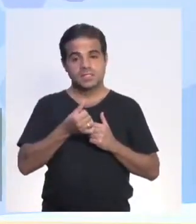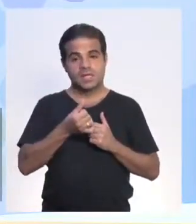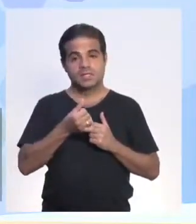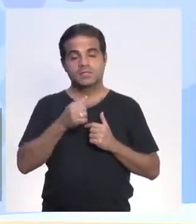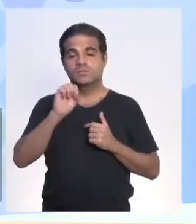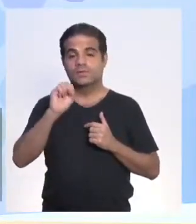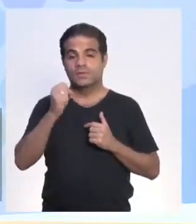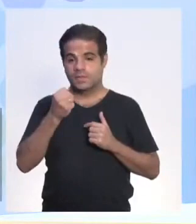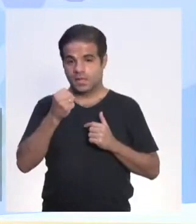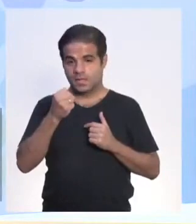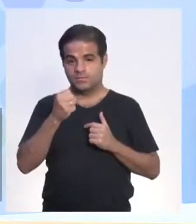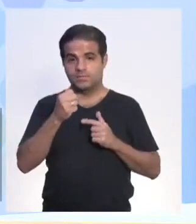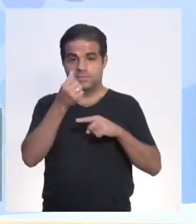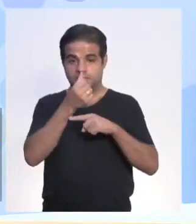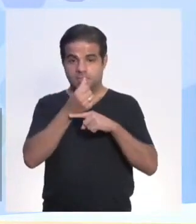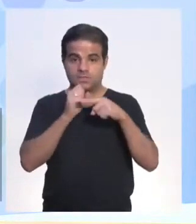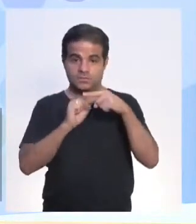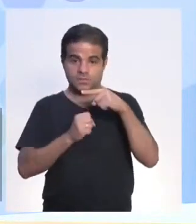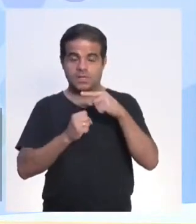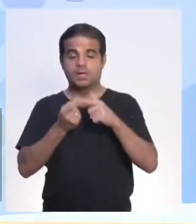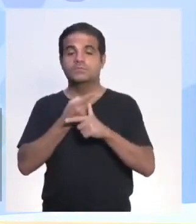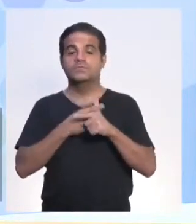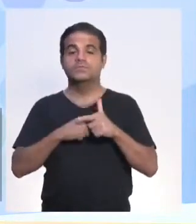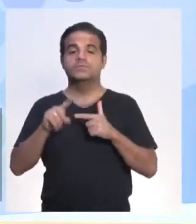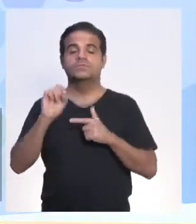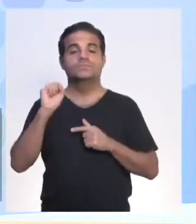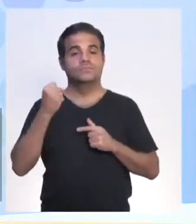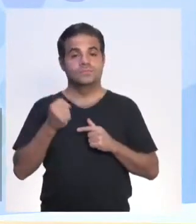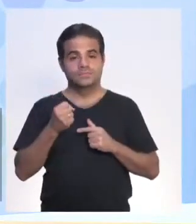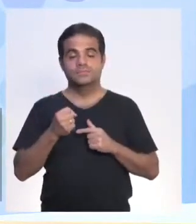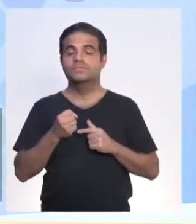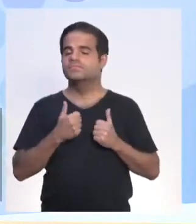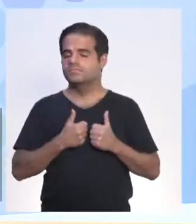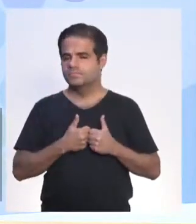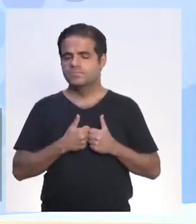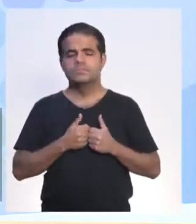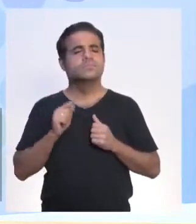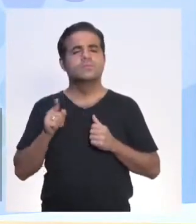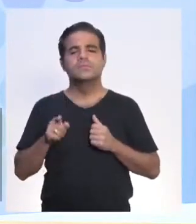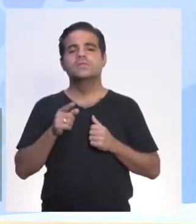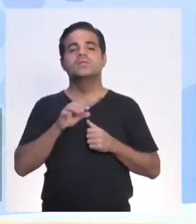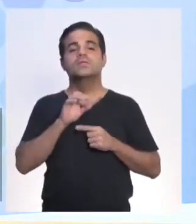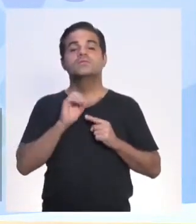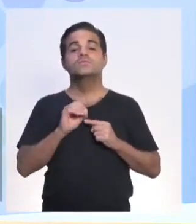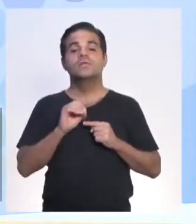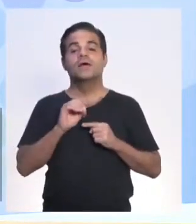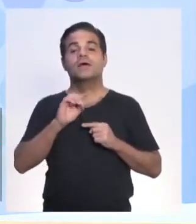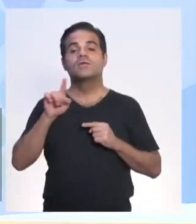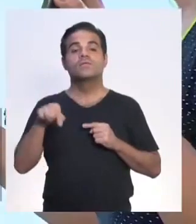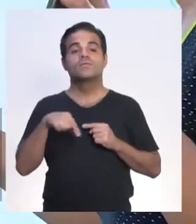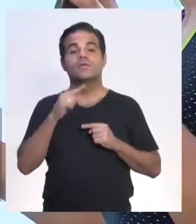oitavos. Então, 6 dividido por 8. Muito bem. Aqui deu